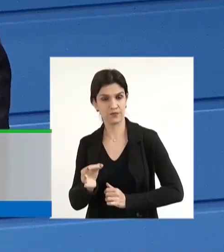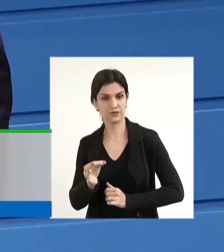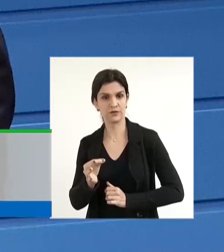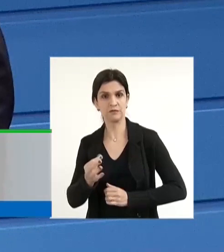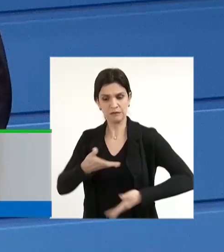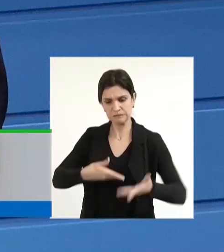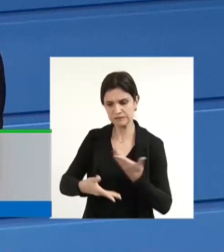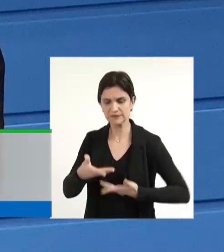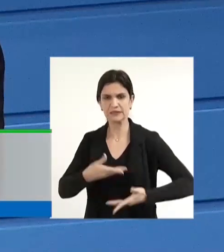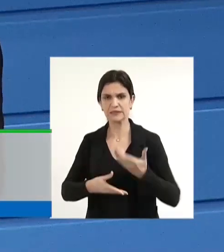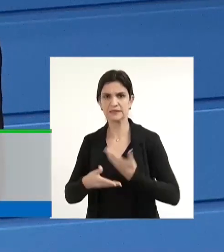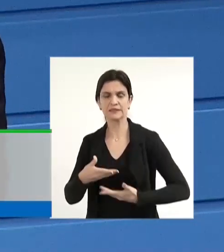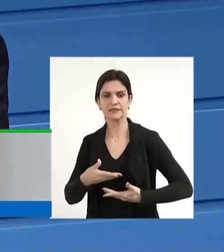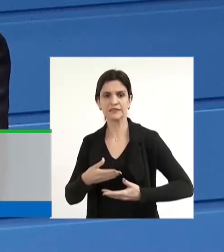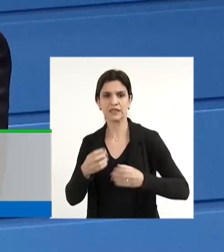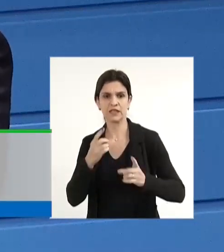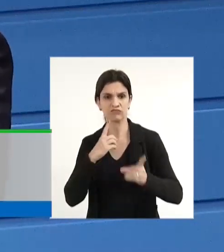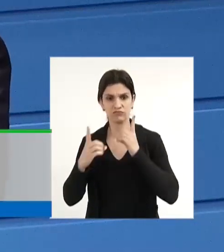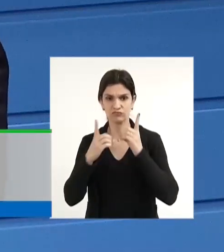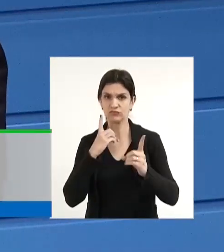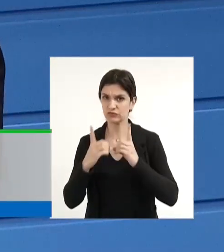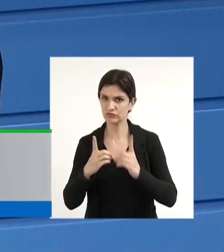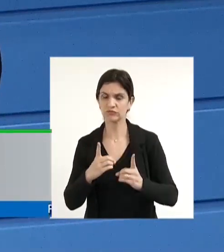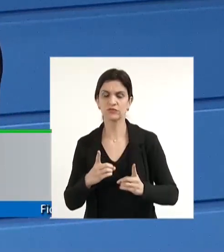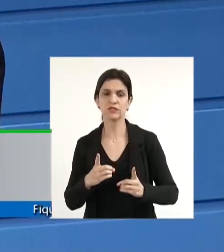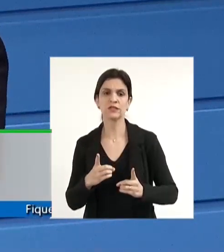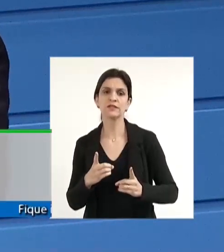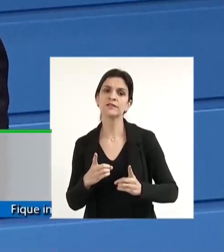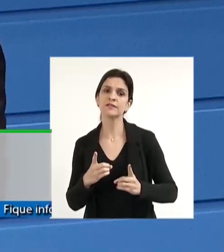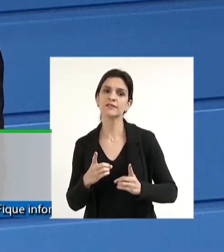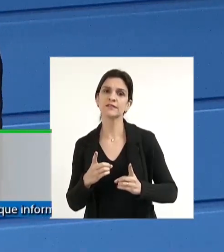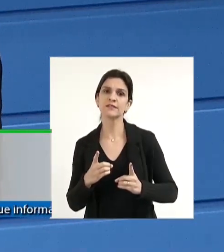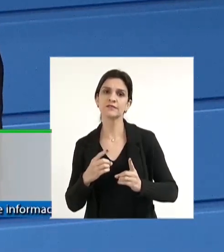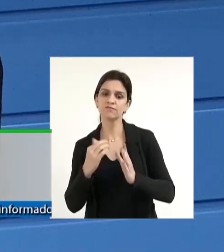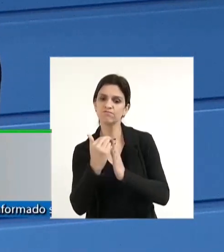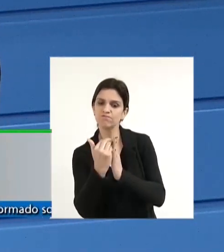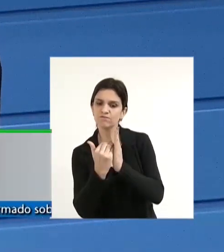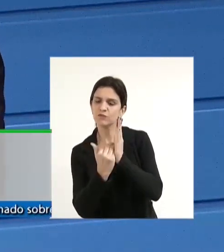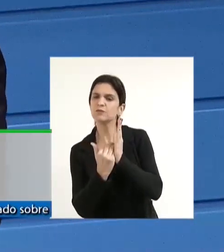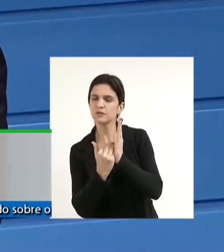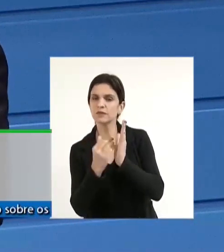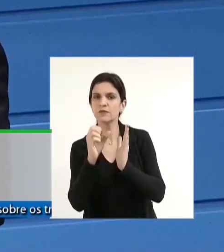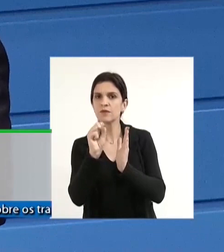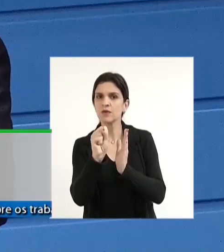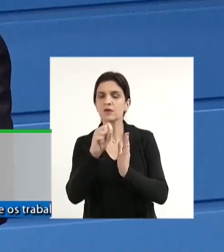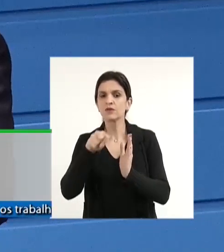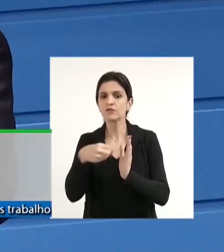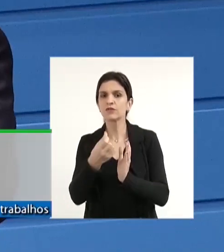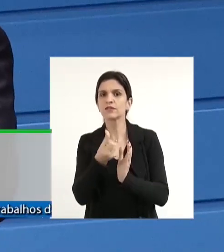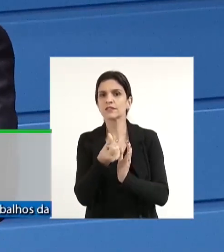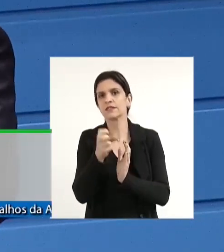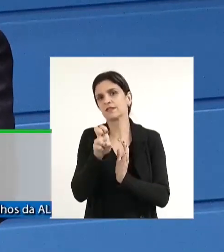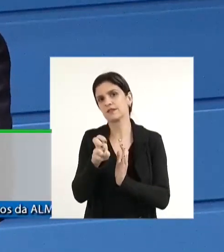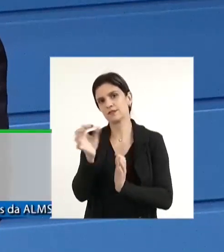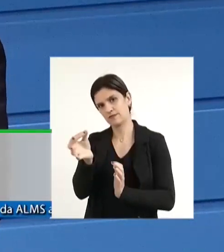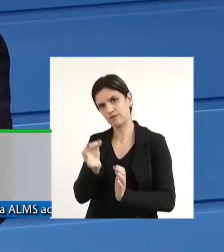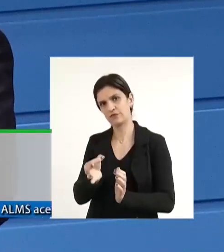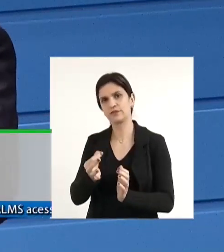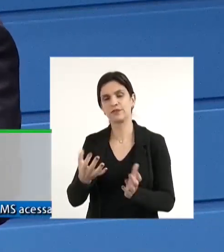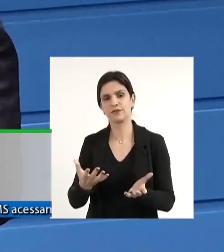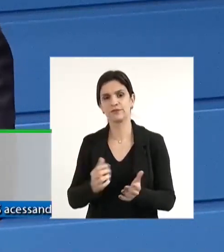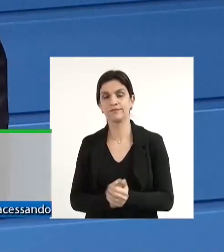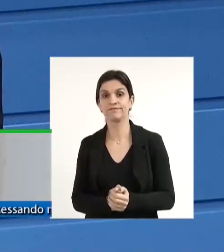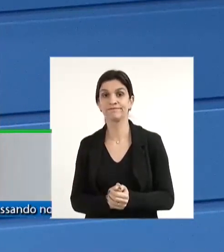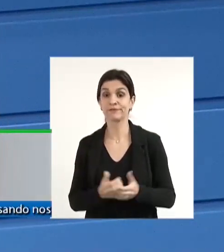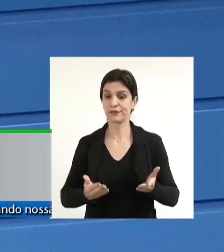de uma negociação, através de muita negociação, conseguiram reduzir para 8,65%. Agora, aqui no Mato